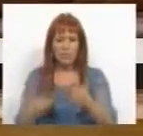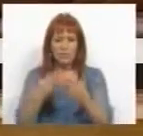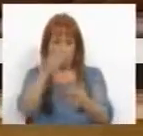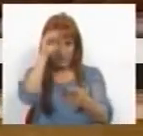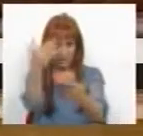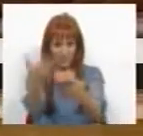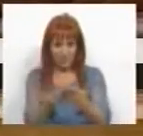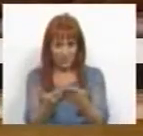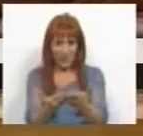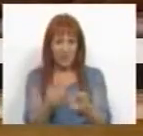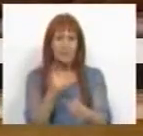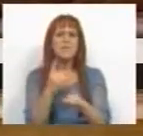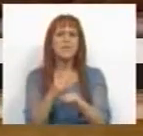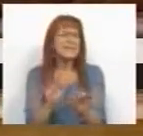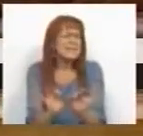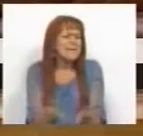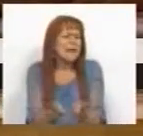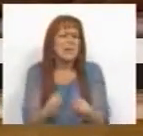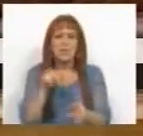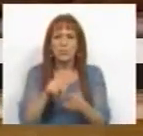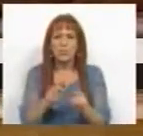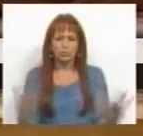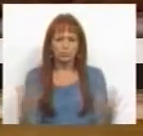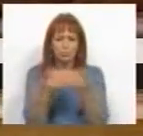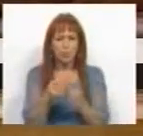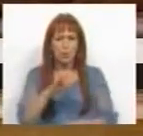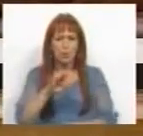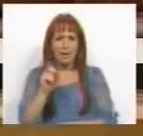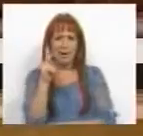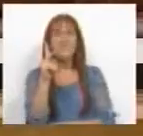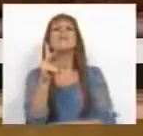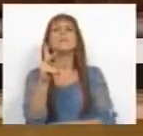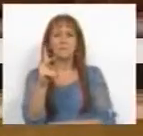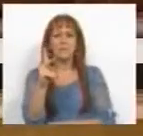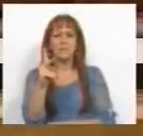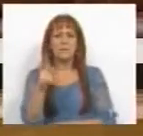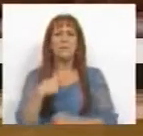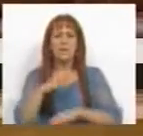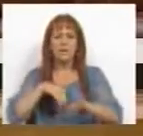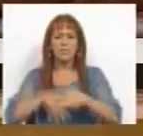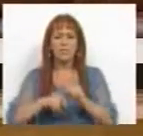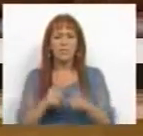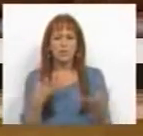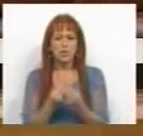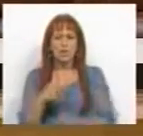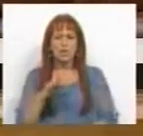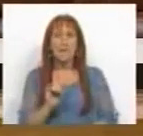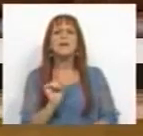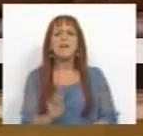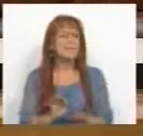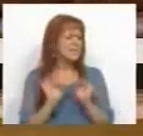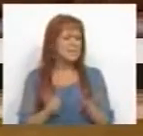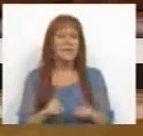pelo Governo mantém intacta a posição conjunta que o Partido Ecologista aos Verdes estabeleceu com o Partido